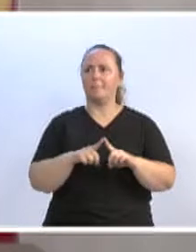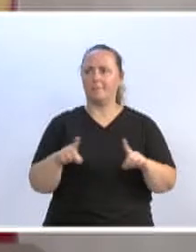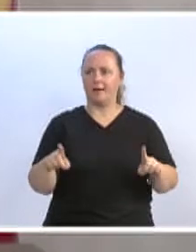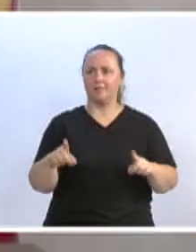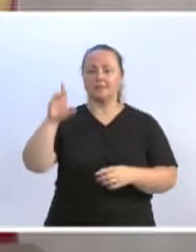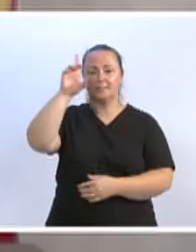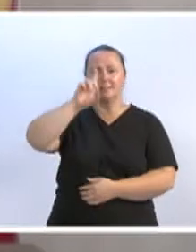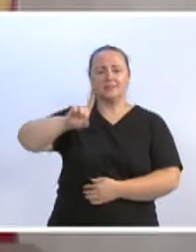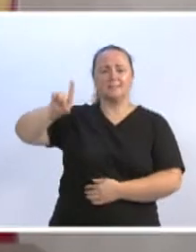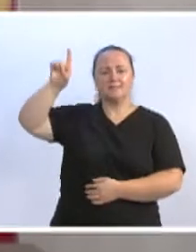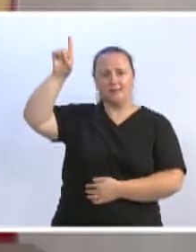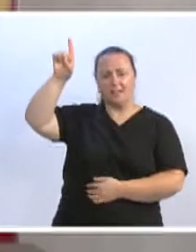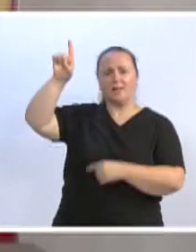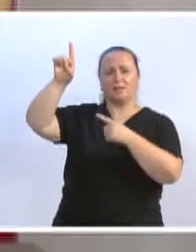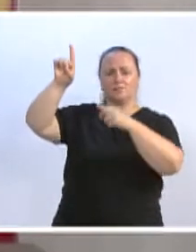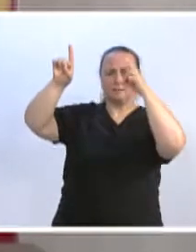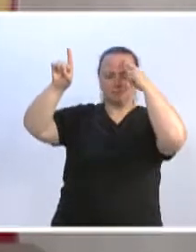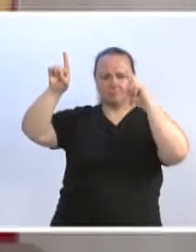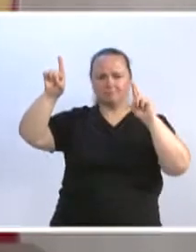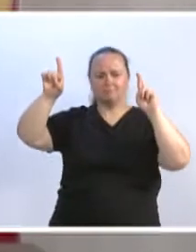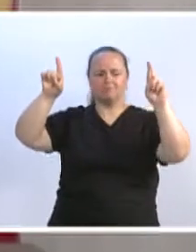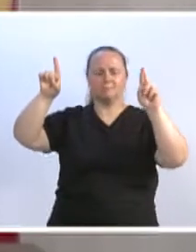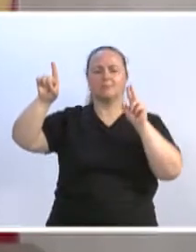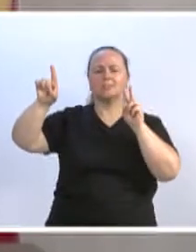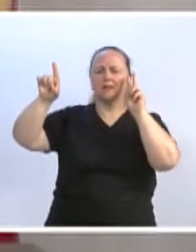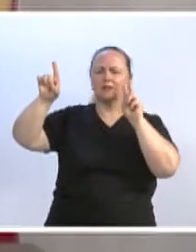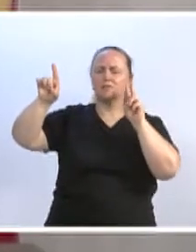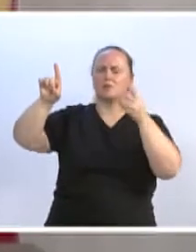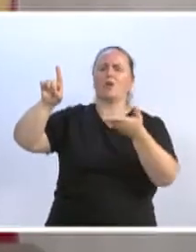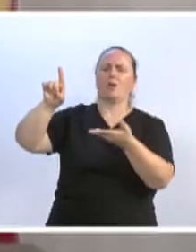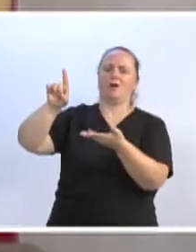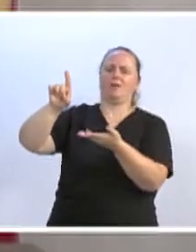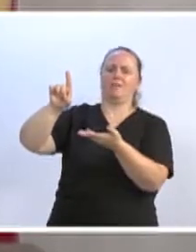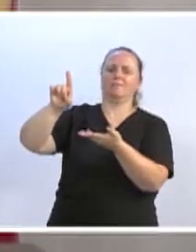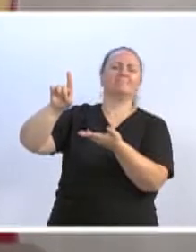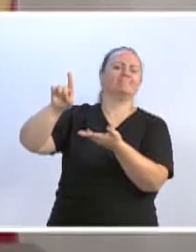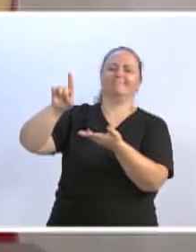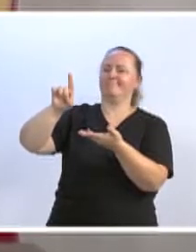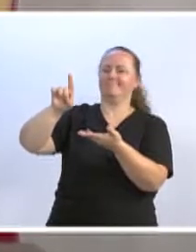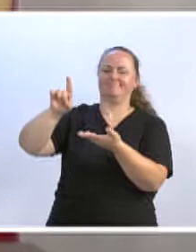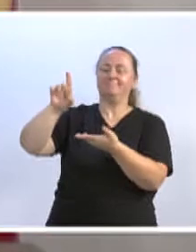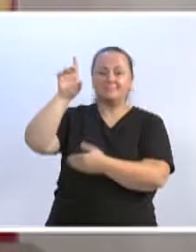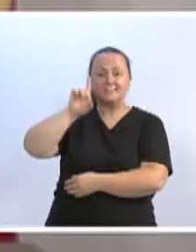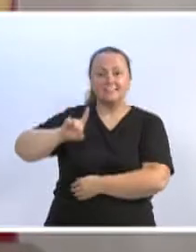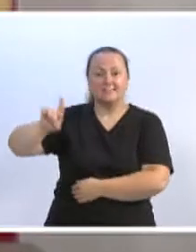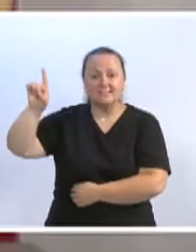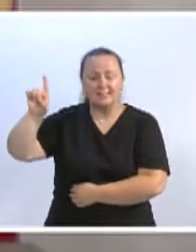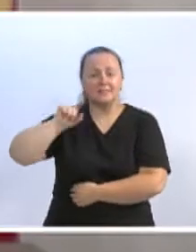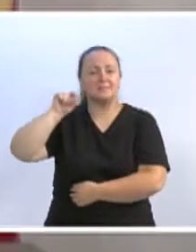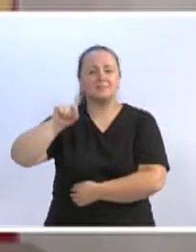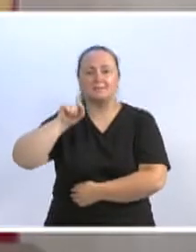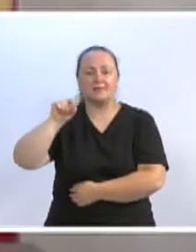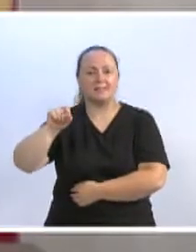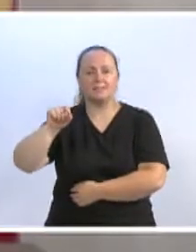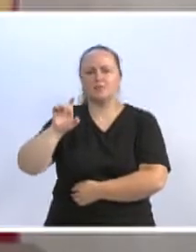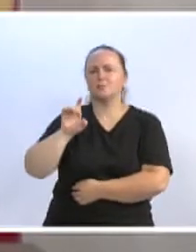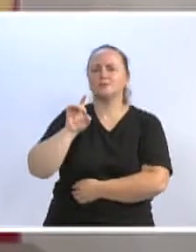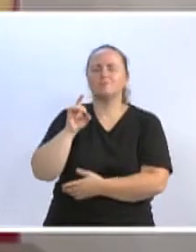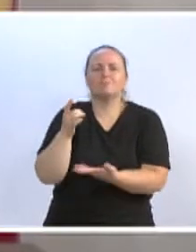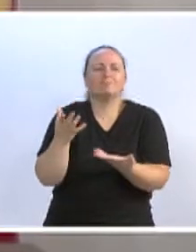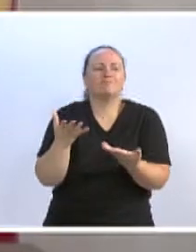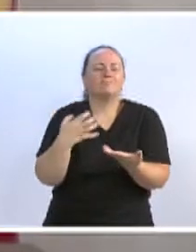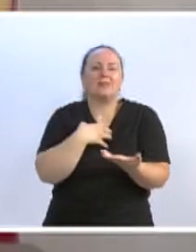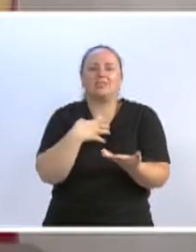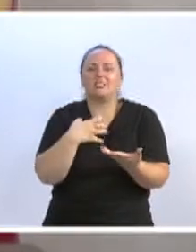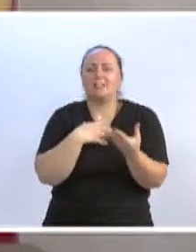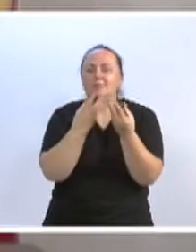da história, daí o Senhor que não apenas de forma tão graciosa